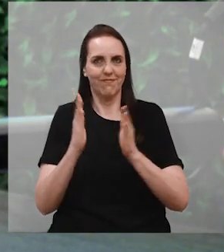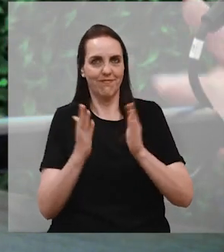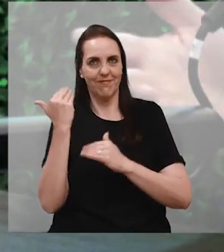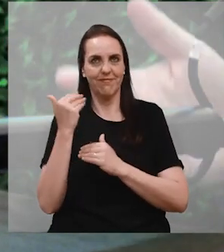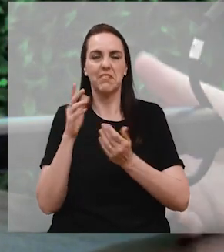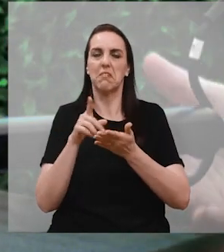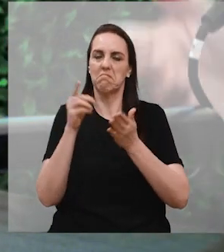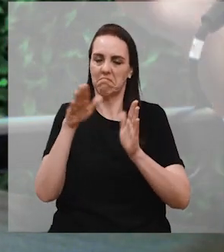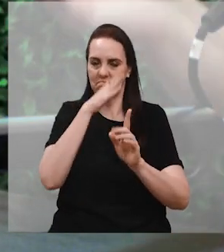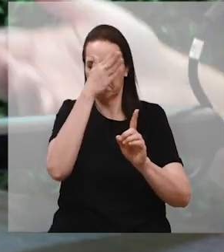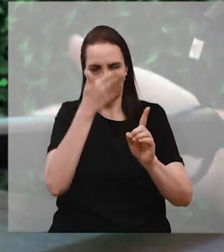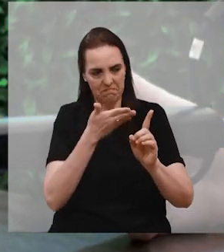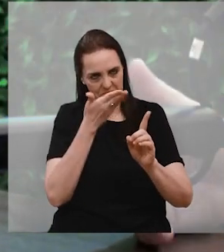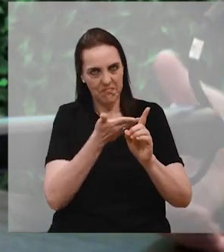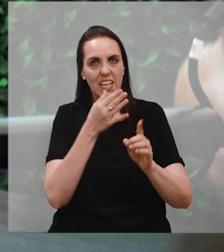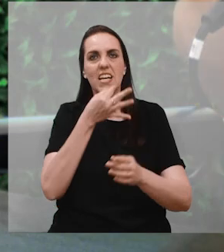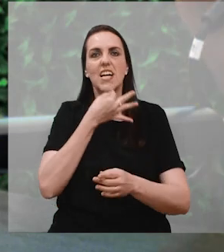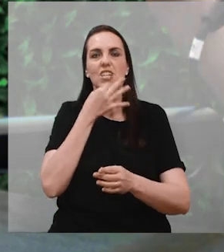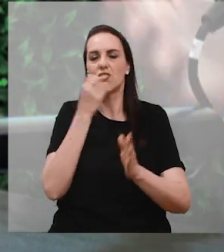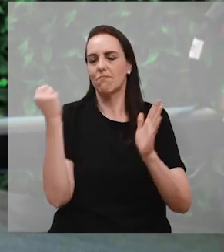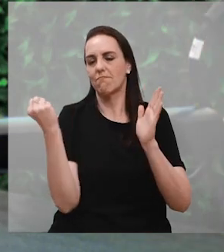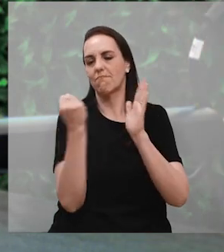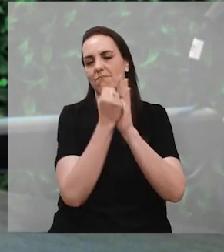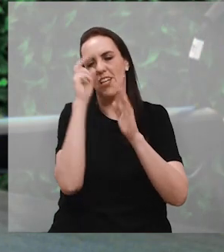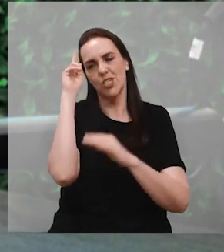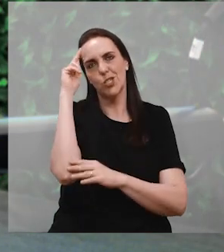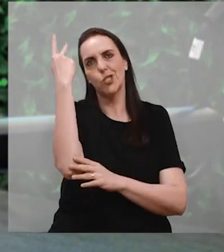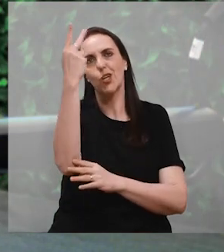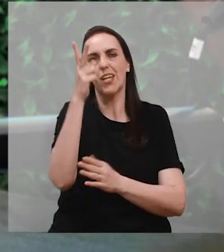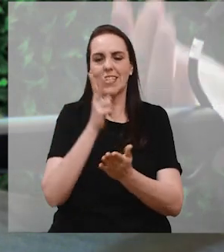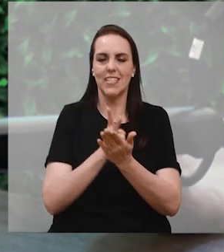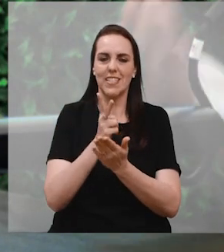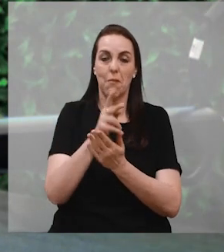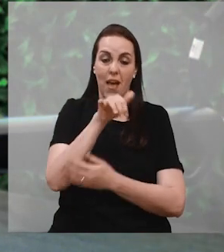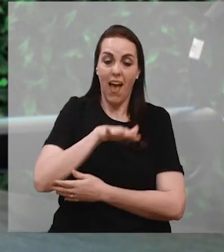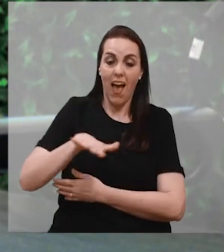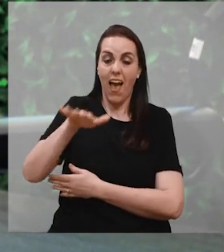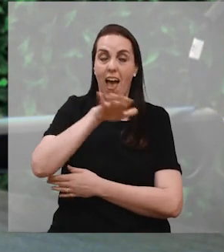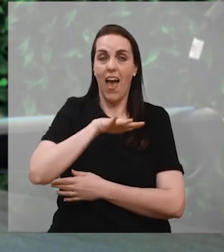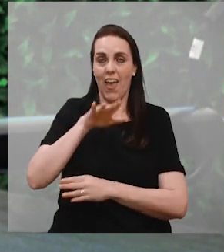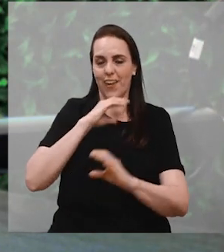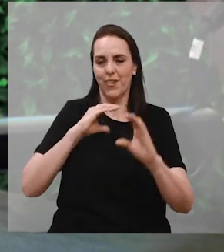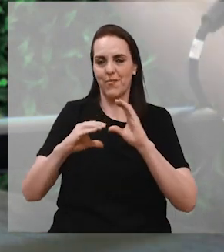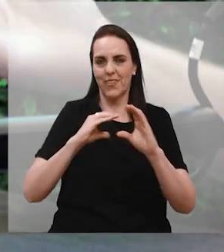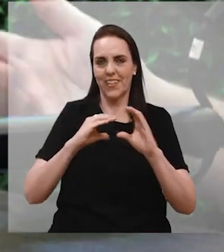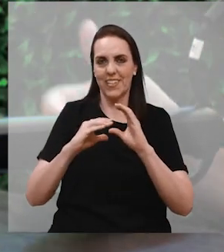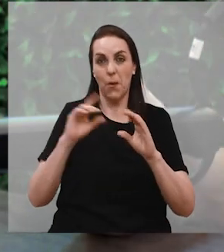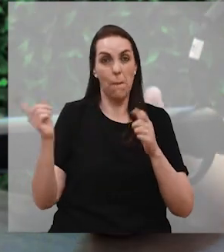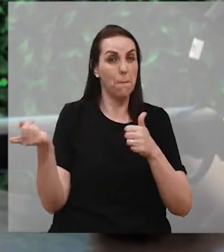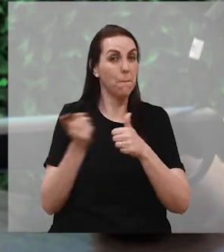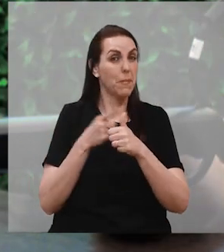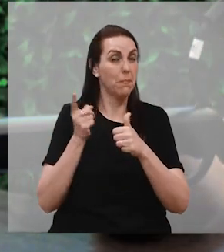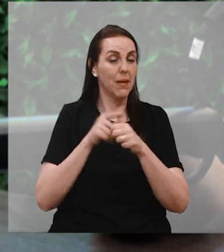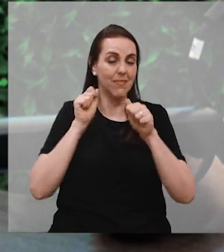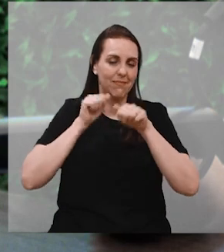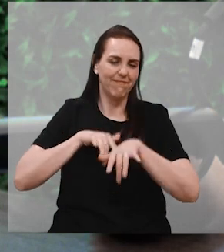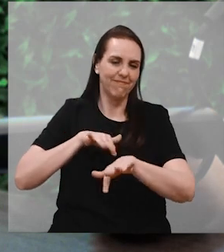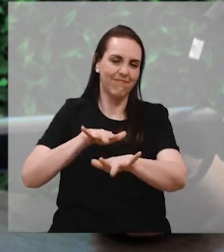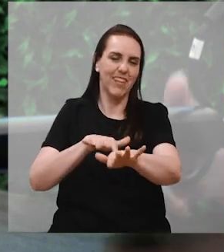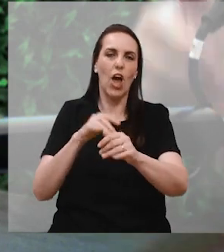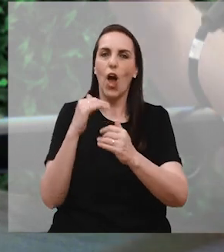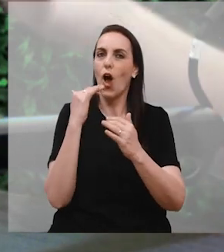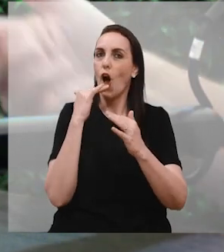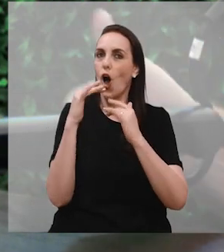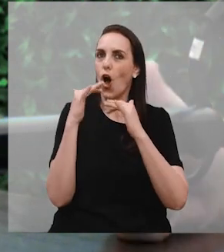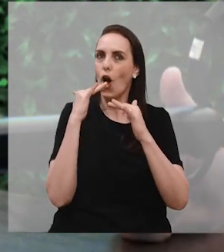assim, agraciou Caxias do Sul e tem essa história que vai ficar marcado para sempre na nossa área da comunicação, que foi o primeiro desfile em